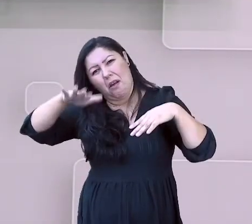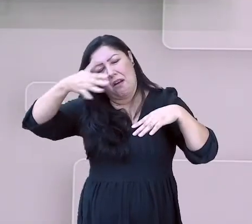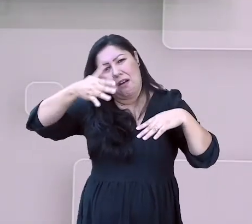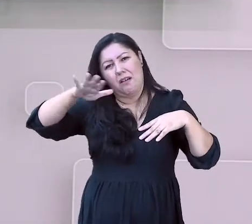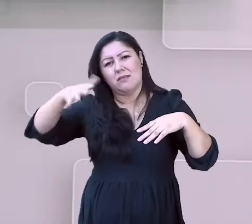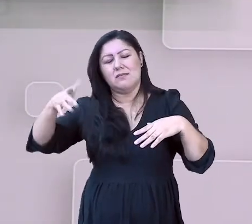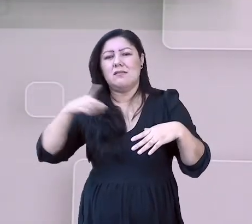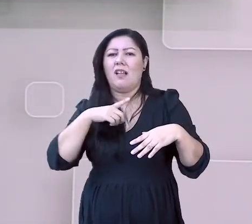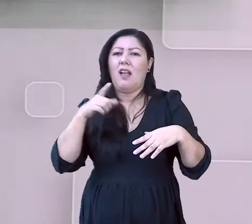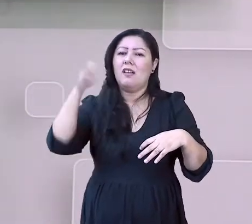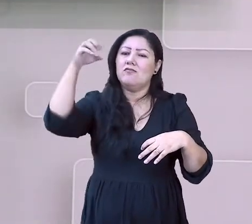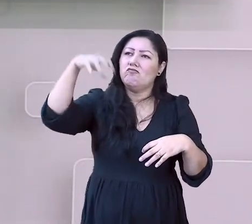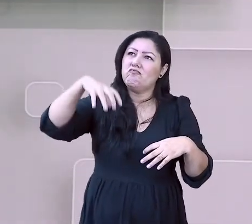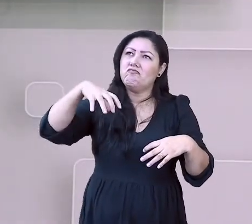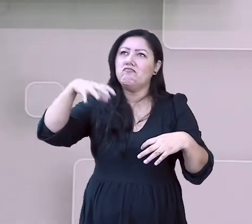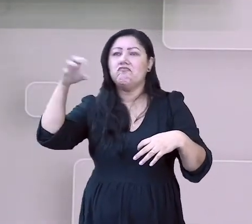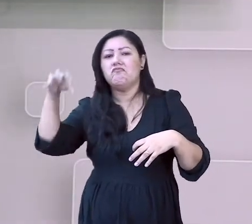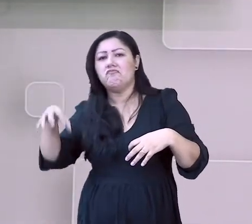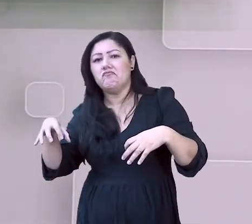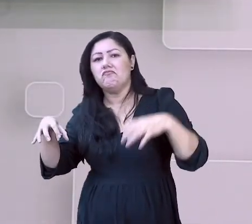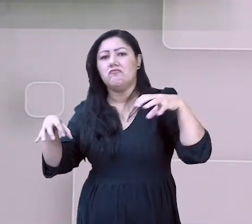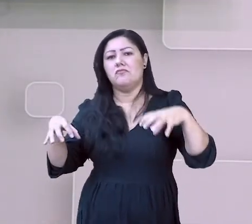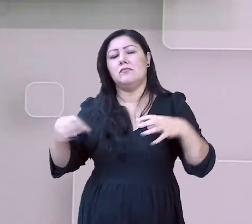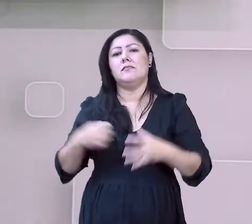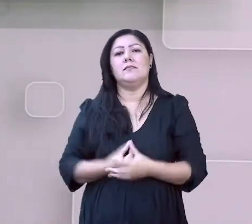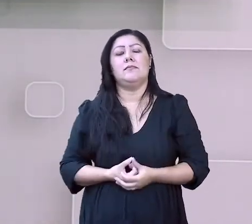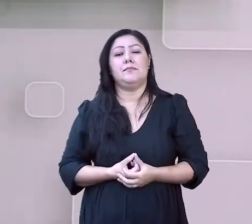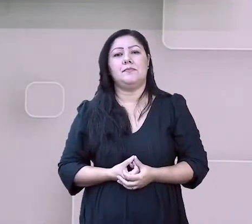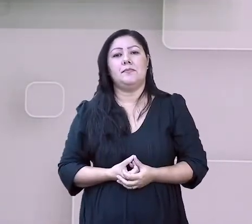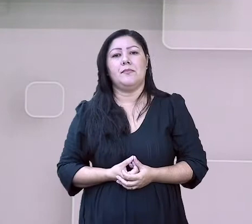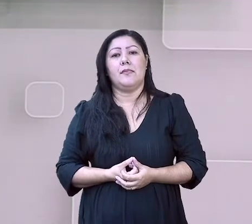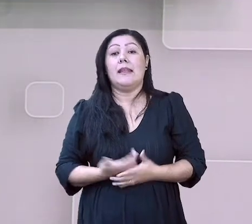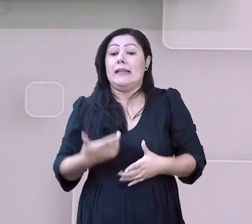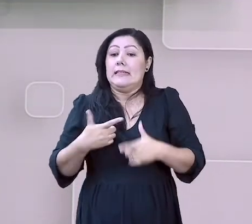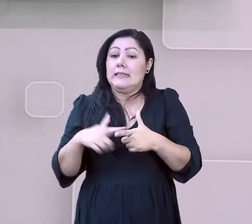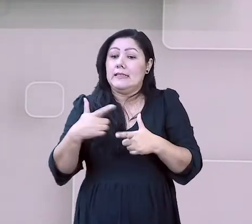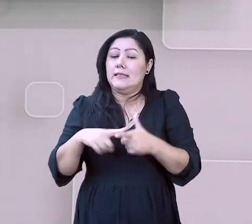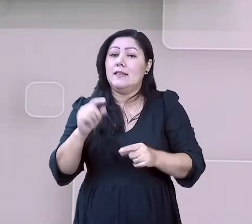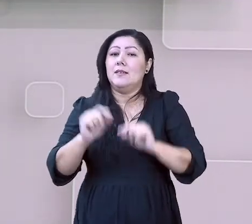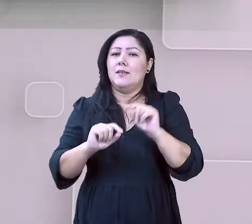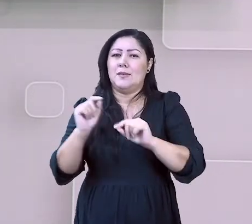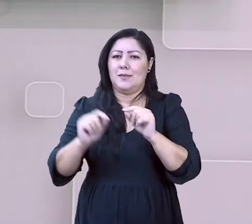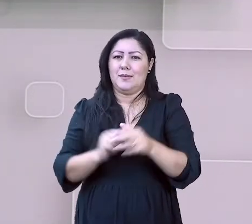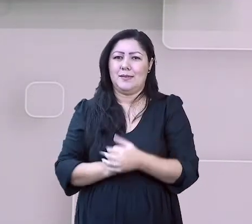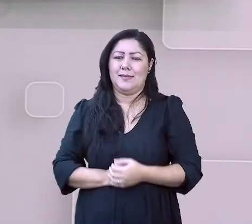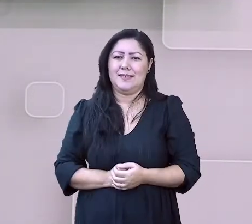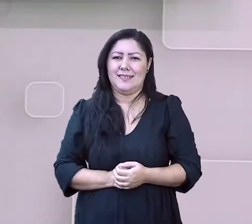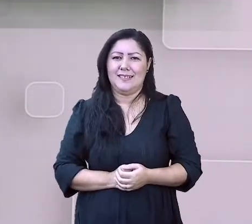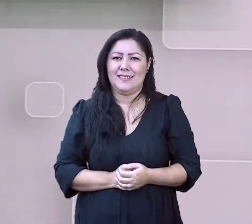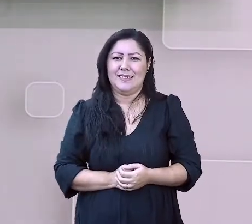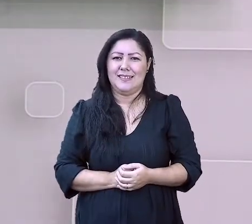irregulares. Aí é que entra o problema. A resistência